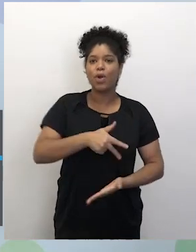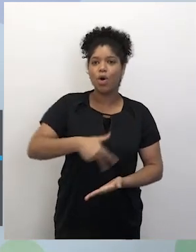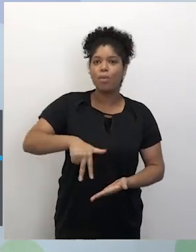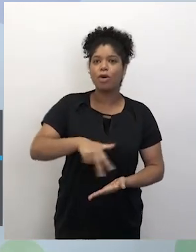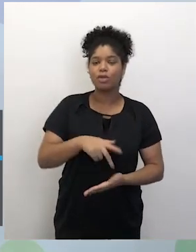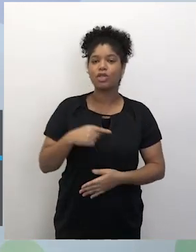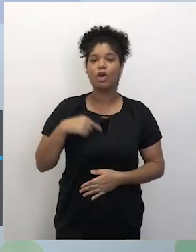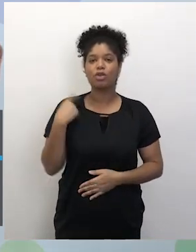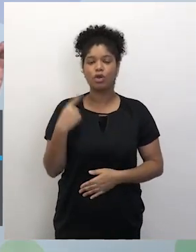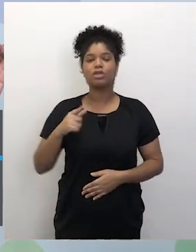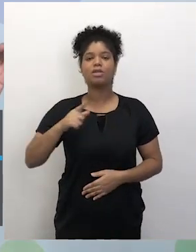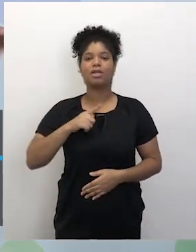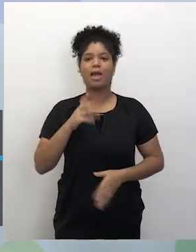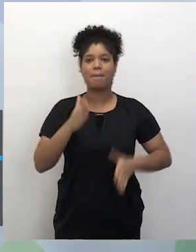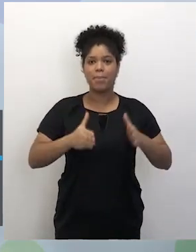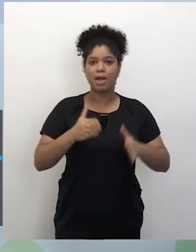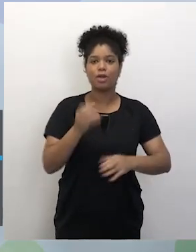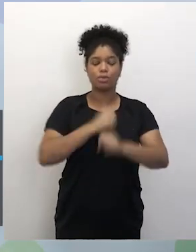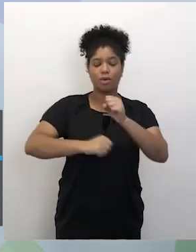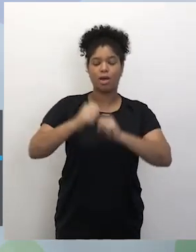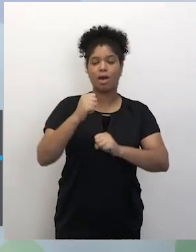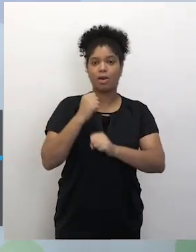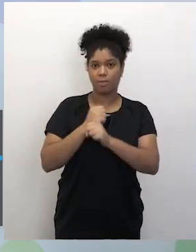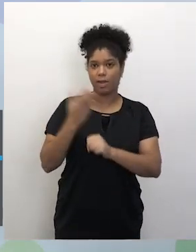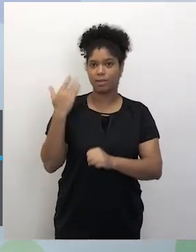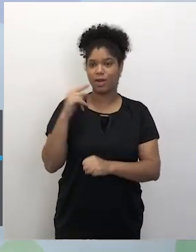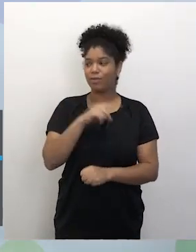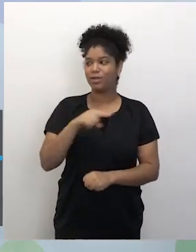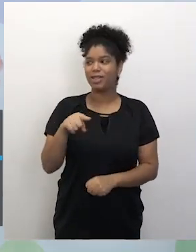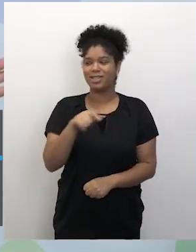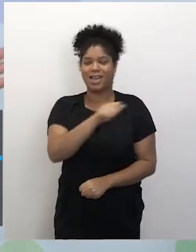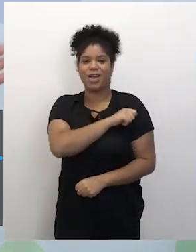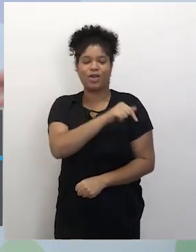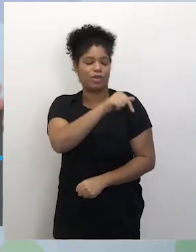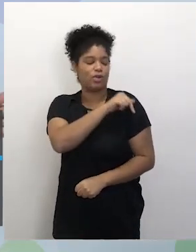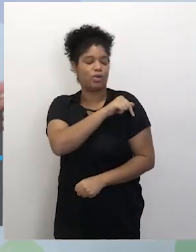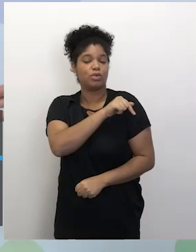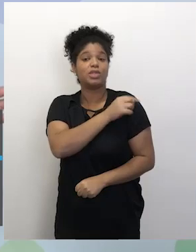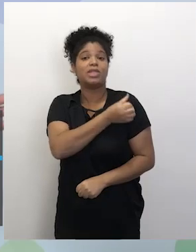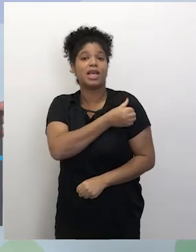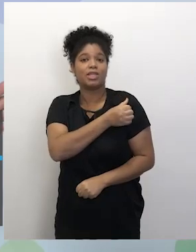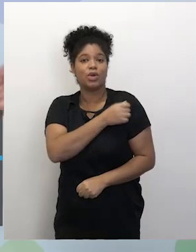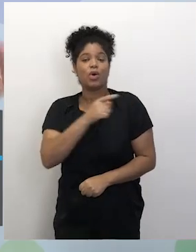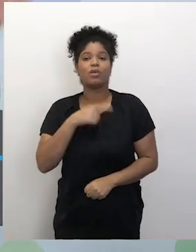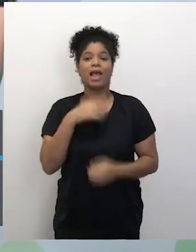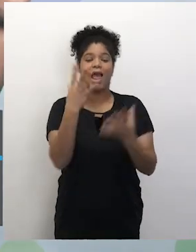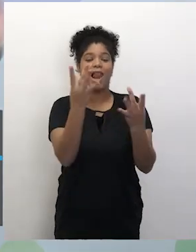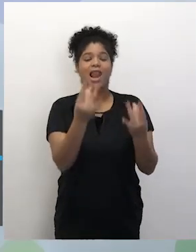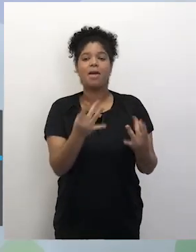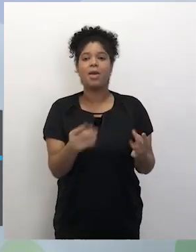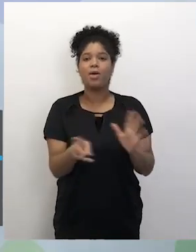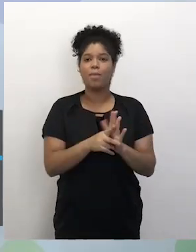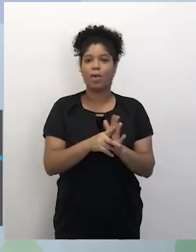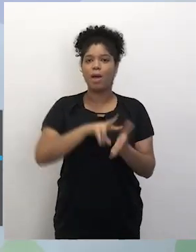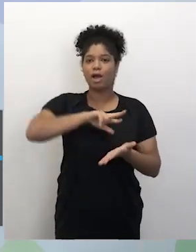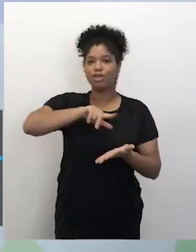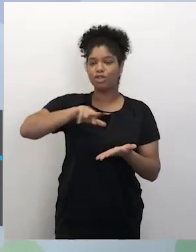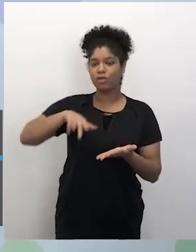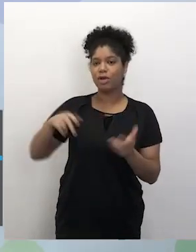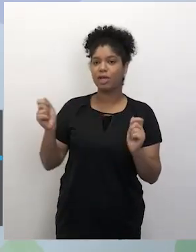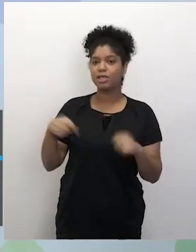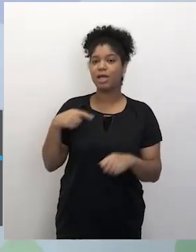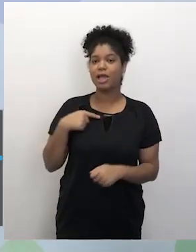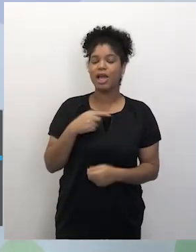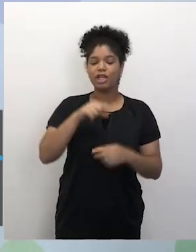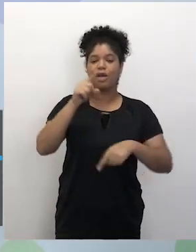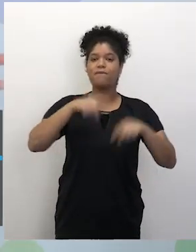bom período ano passado, quando vocês estavam no sexto, falando aí sobre esses elementos e trouxemos